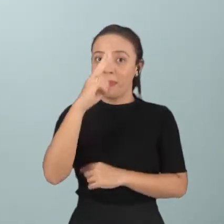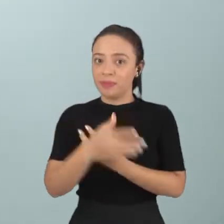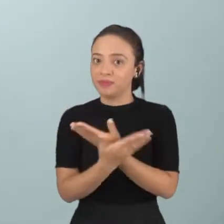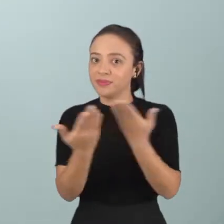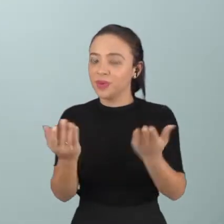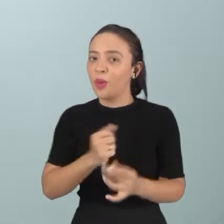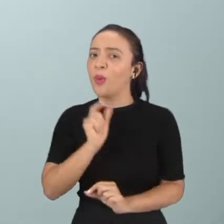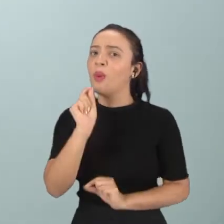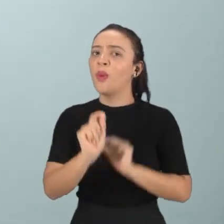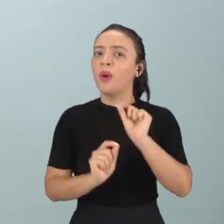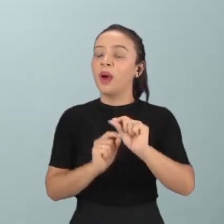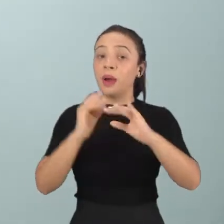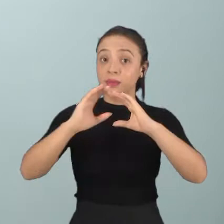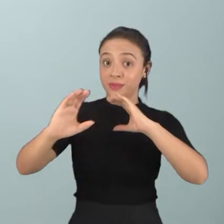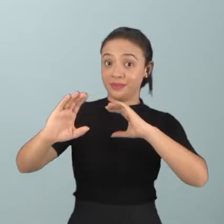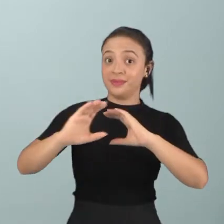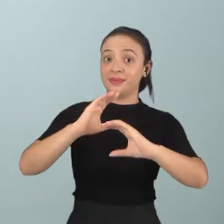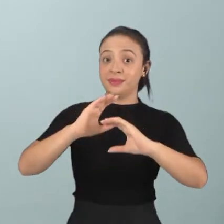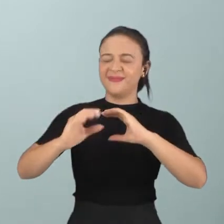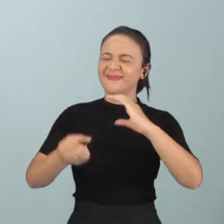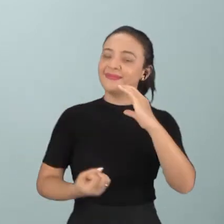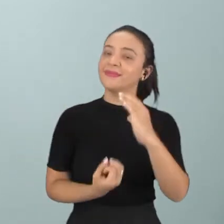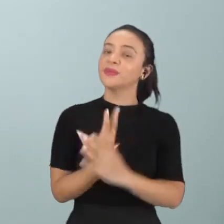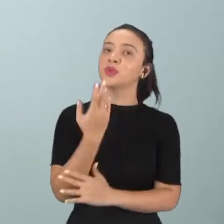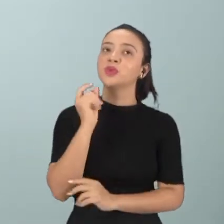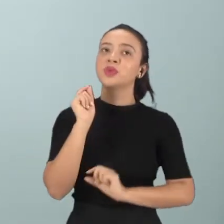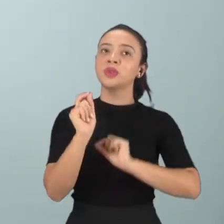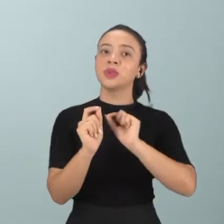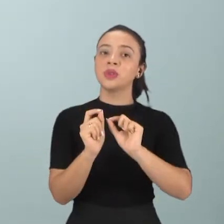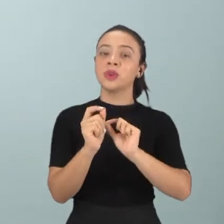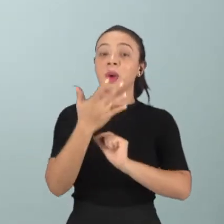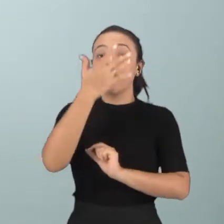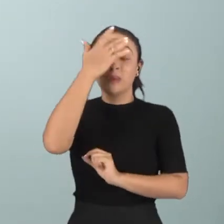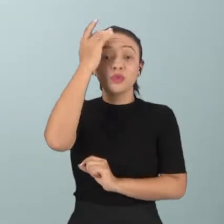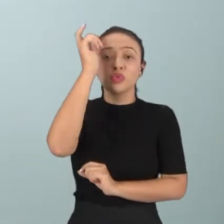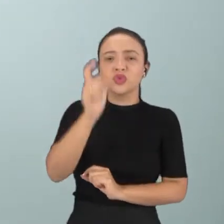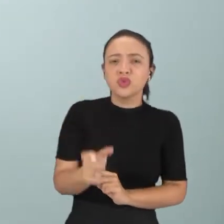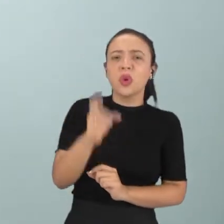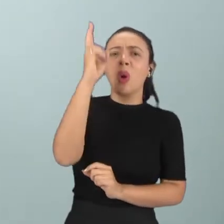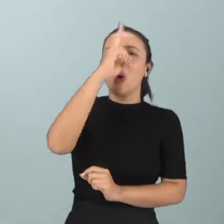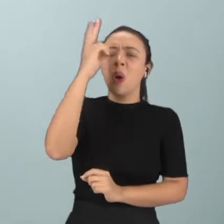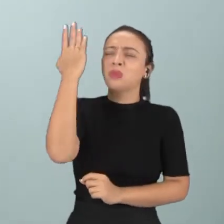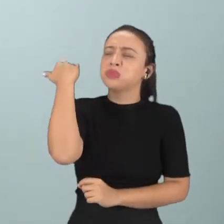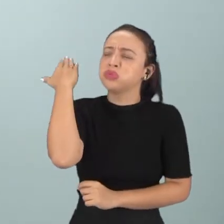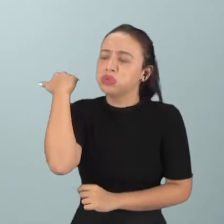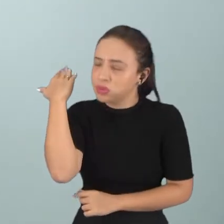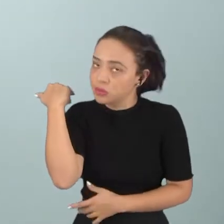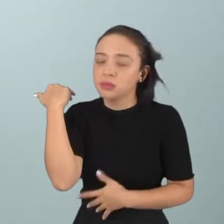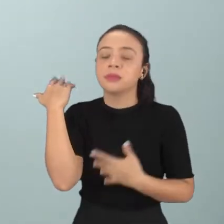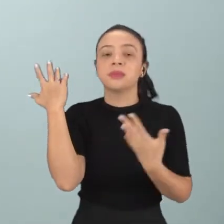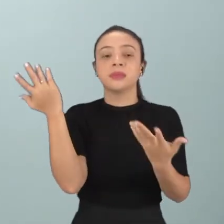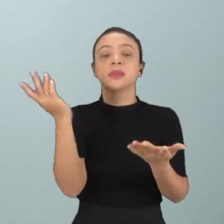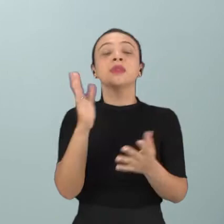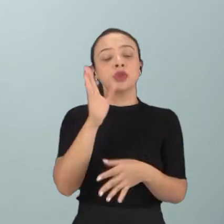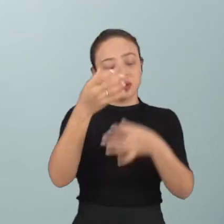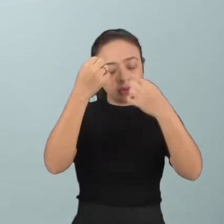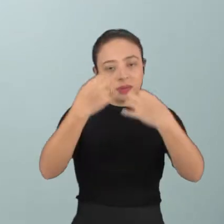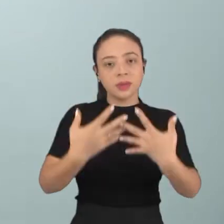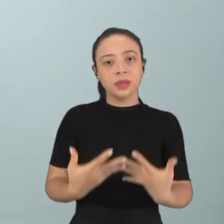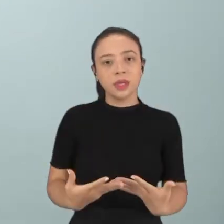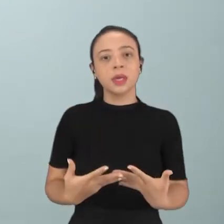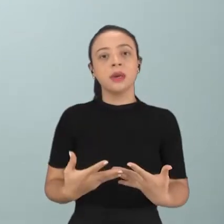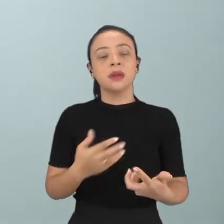vocês, primeiro, que a música, ela surge com o ser humano na pré-história, Nós já falamos sobre isso, todas